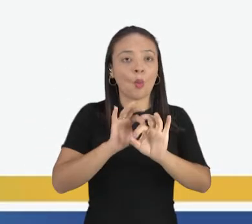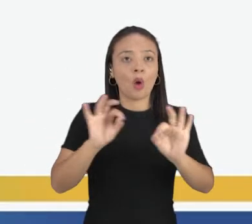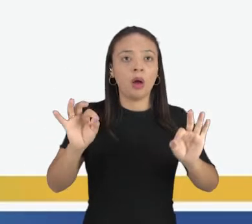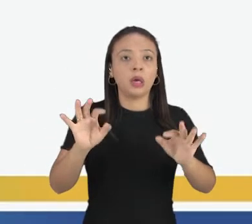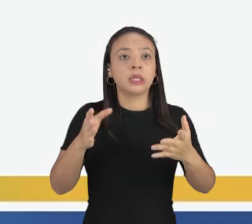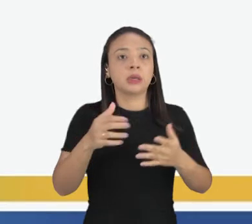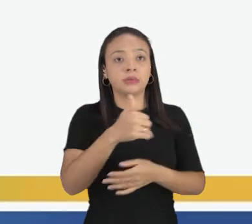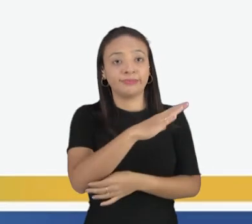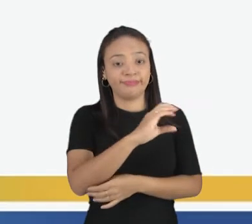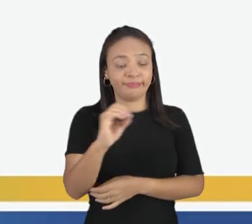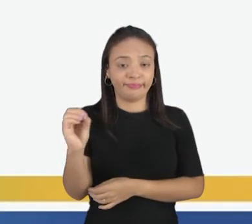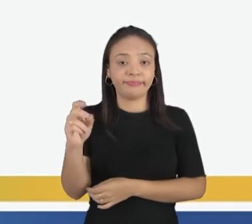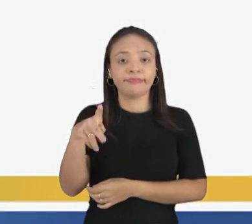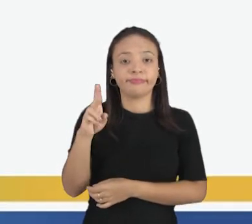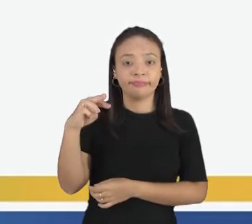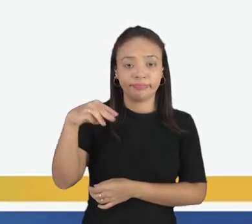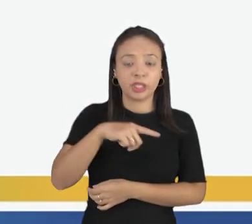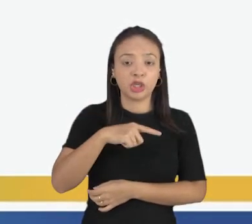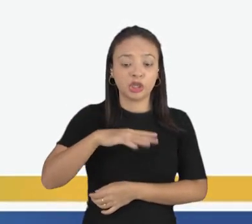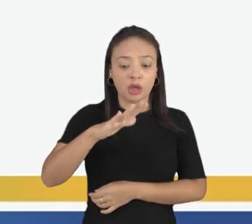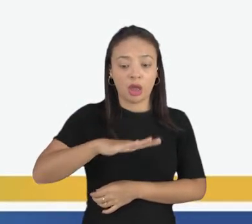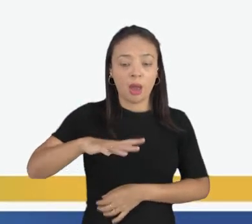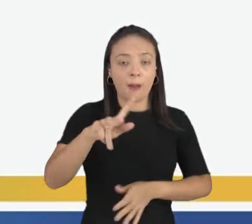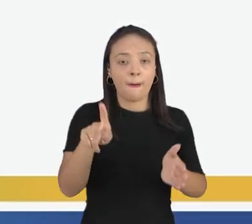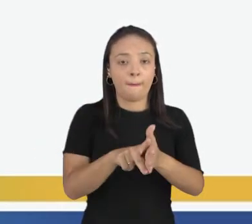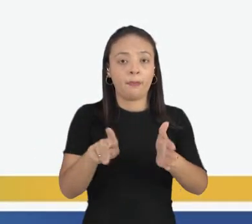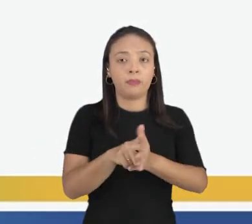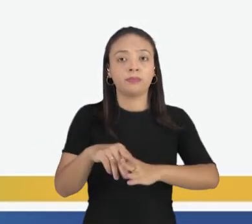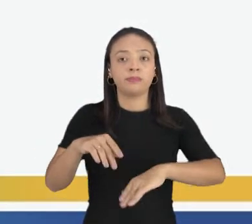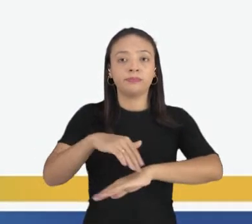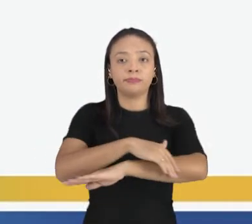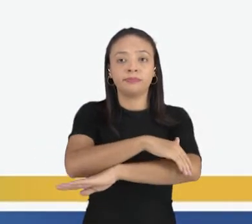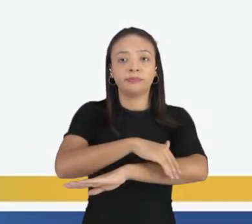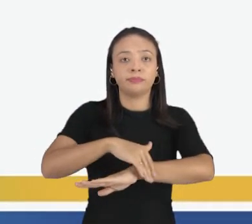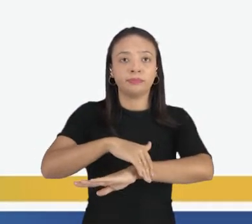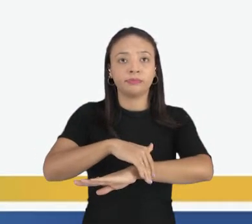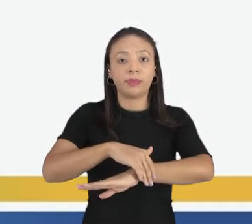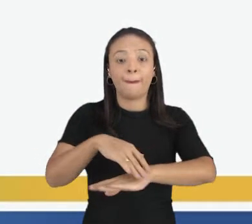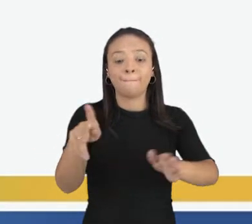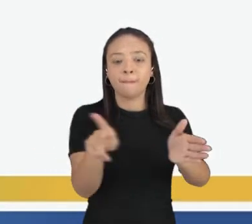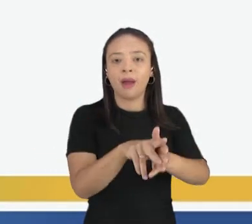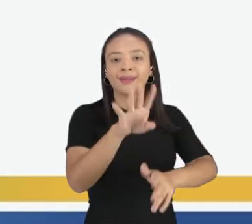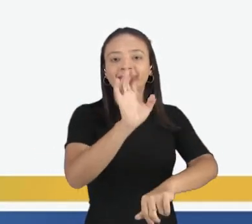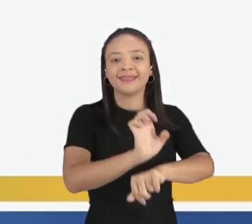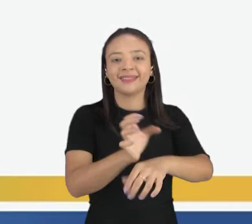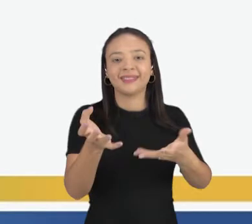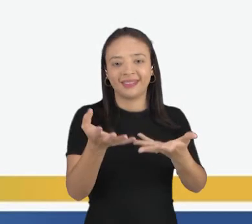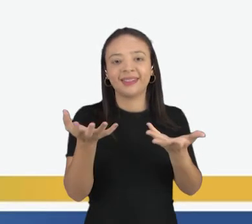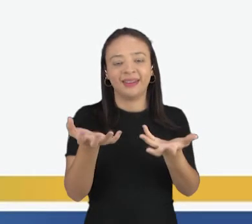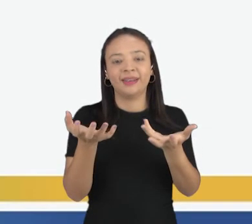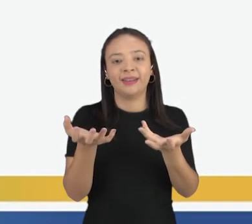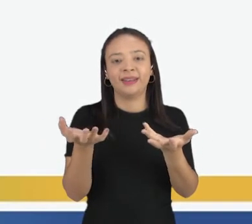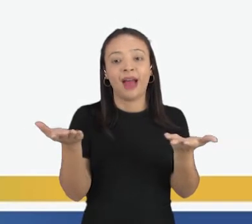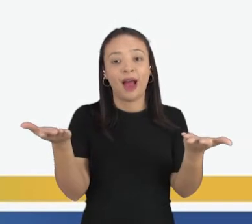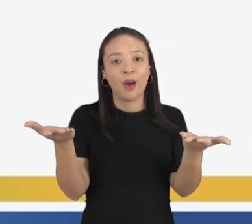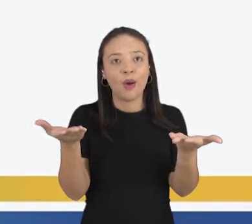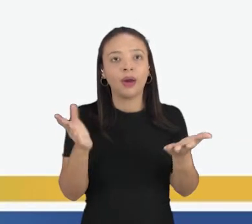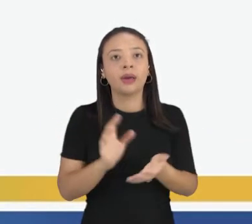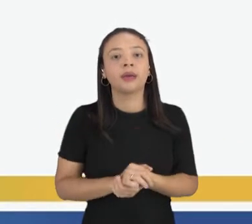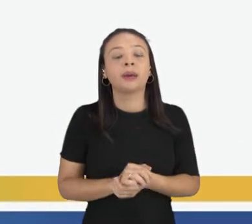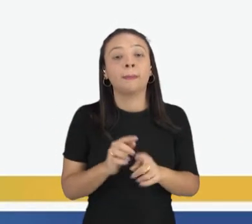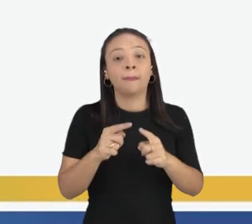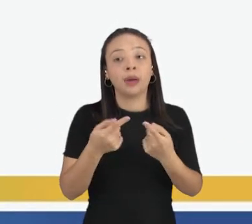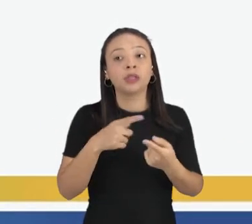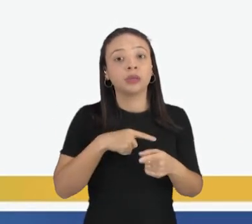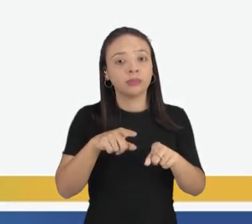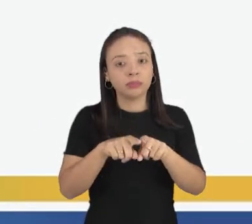de cada área da estrada, ele se tornava então do Estado, né, e claro que nós tínhamos moradores